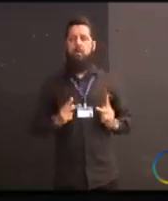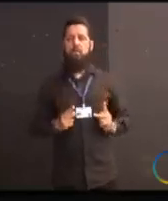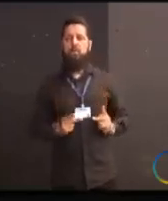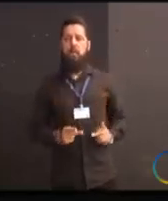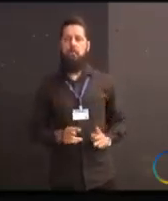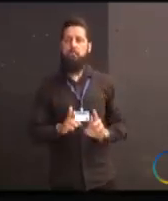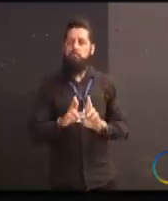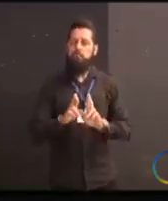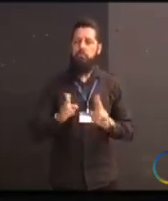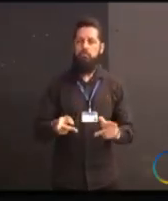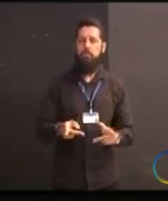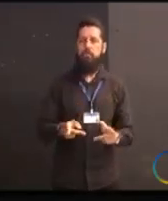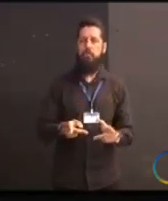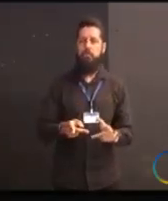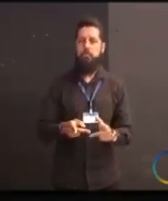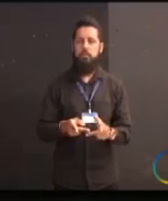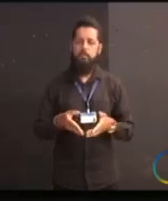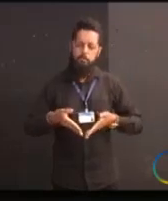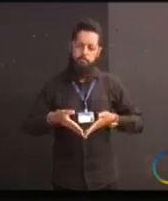Nasceu simples,